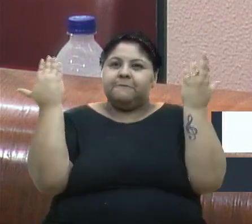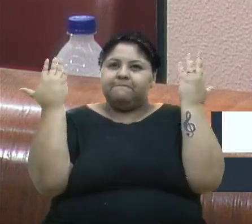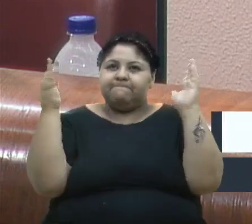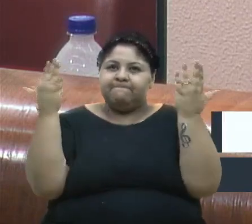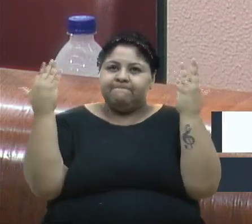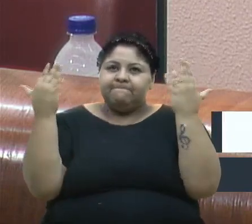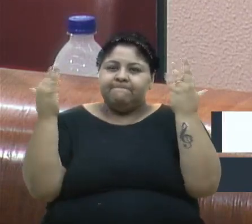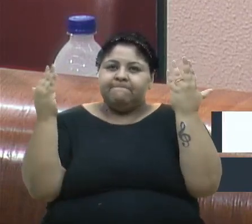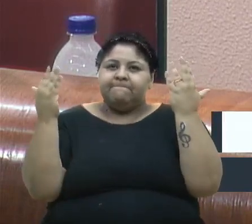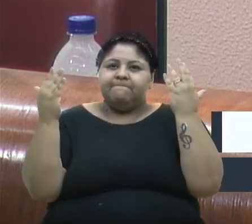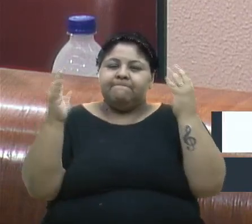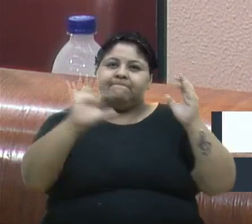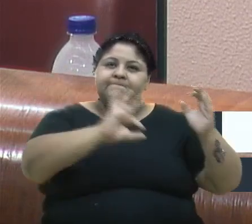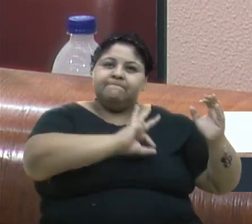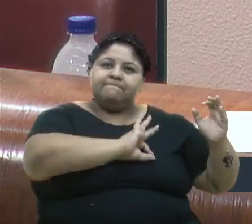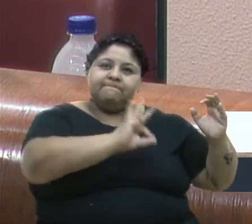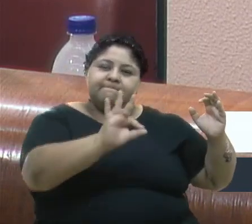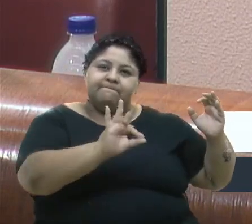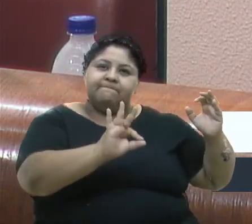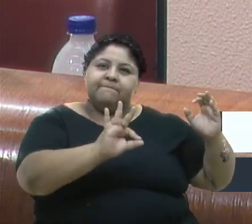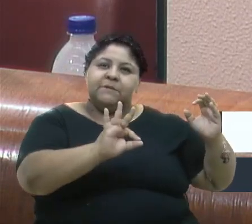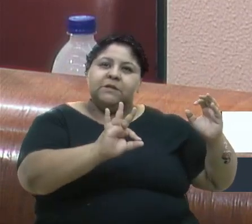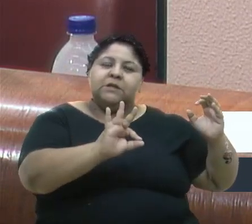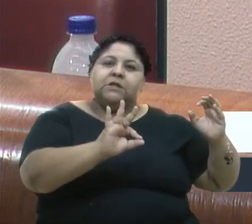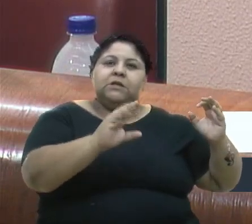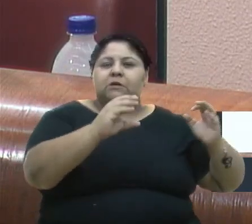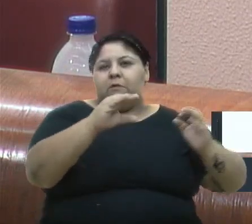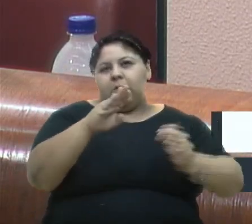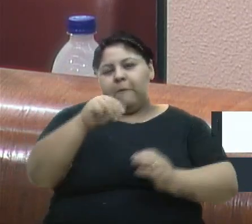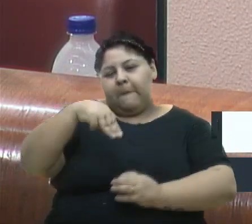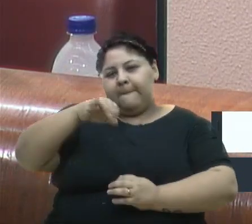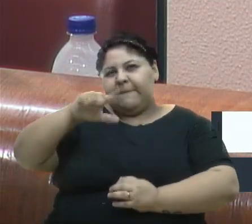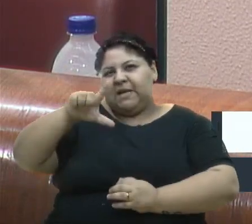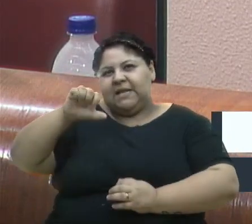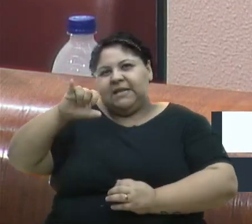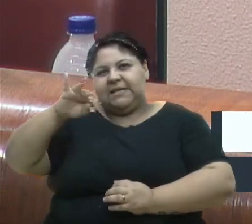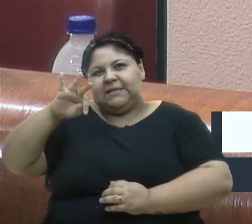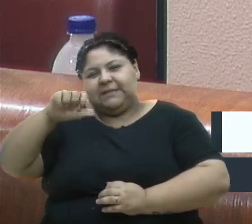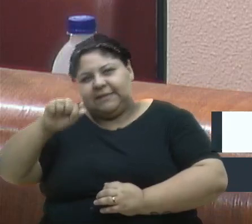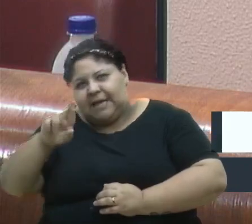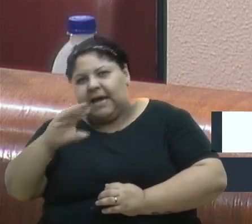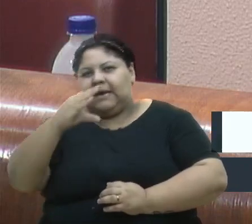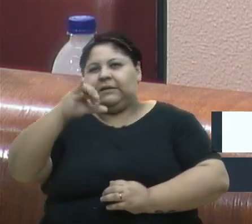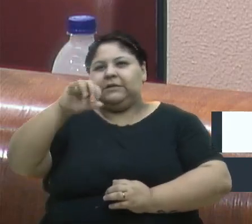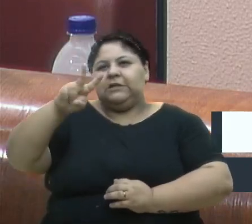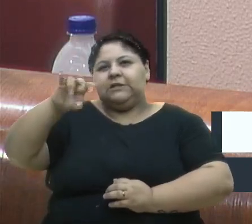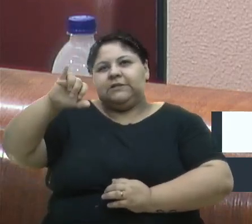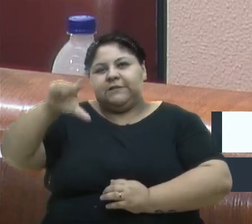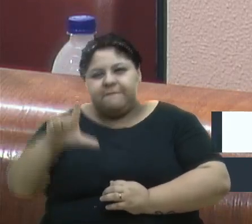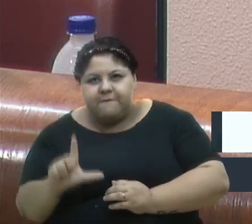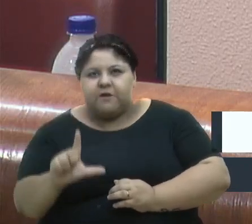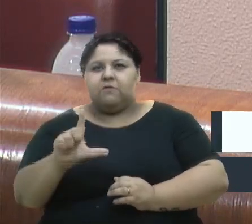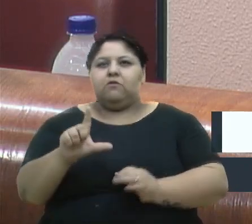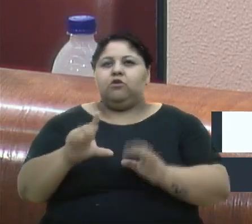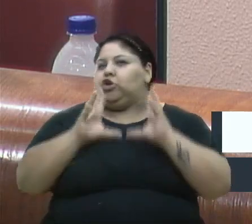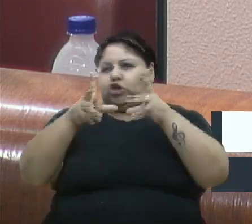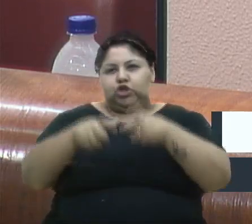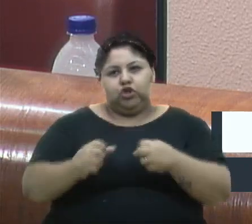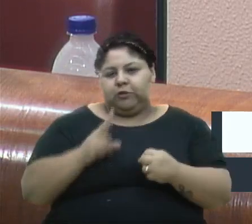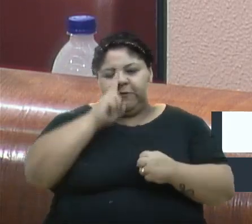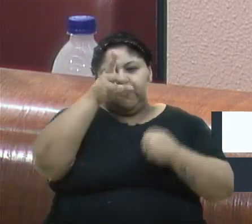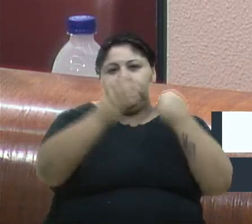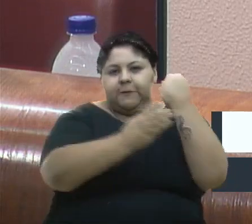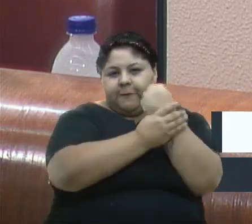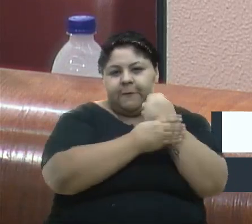parabenizar a Brigada Militar, a Polícia Civil, a Polícia Federal, todas as forças de segurança. Mas nesse momento aqui,